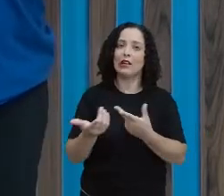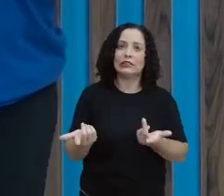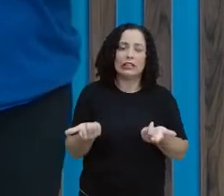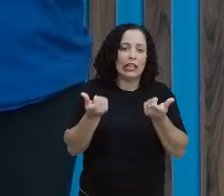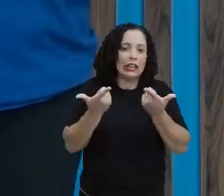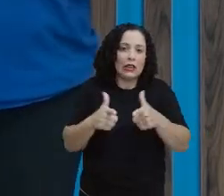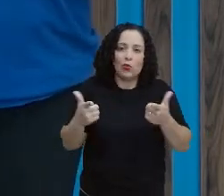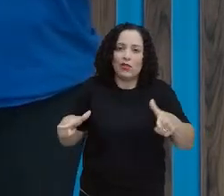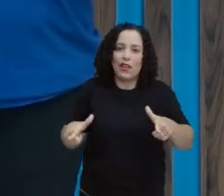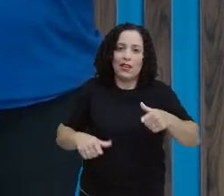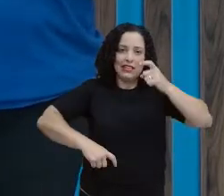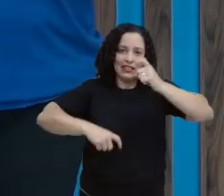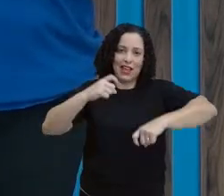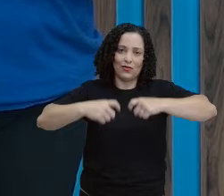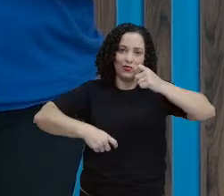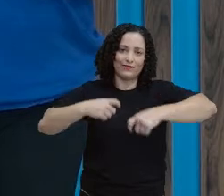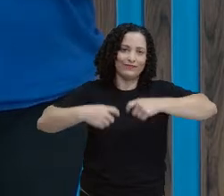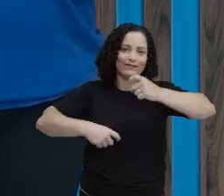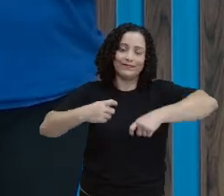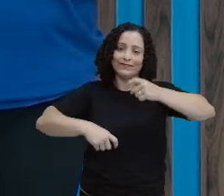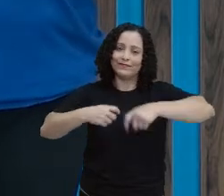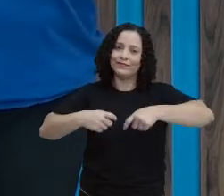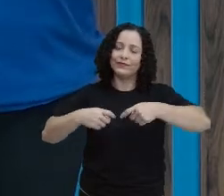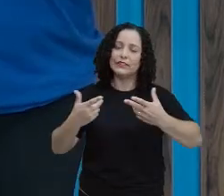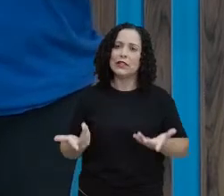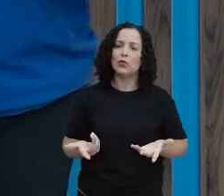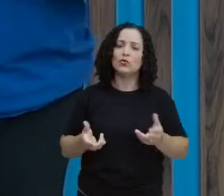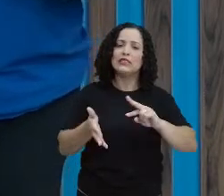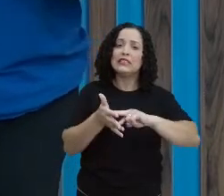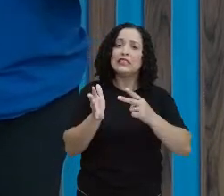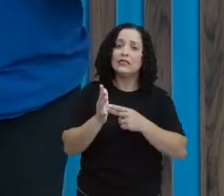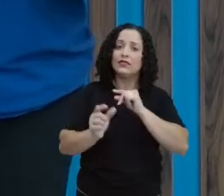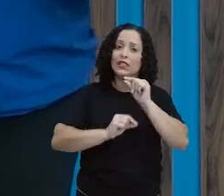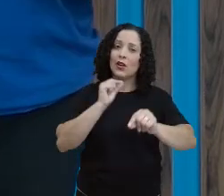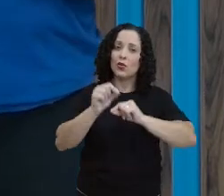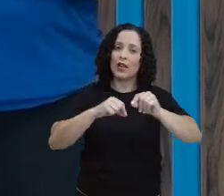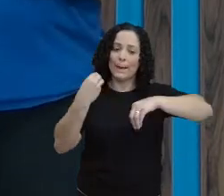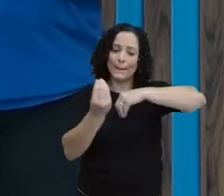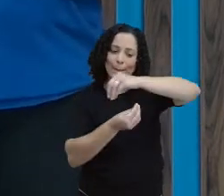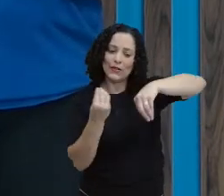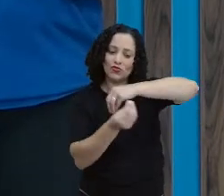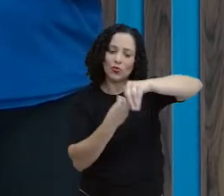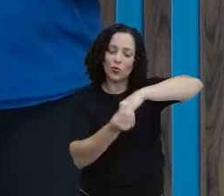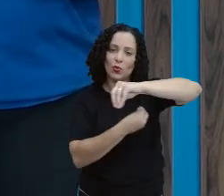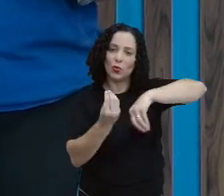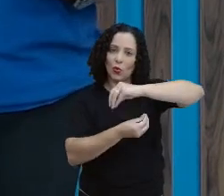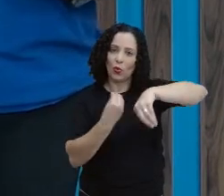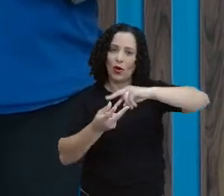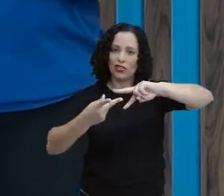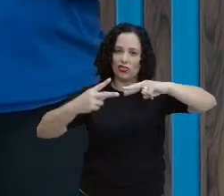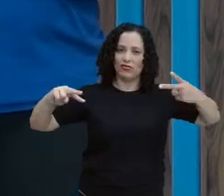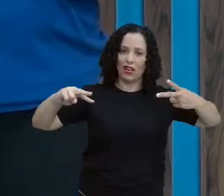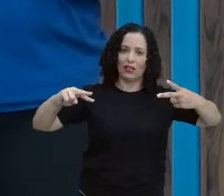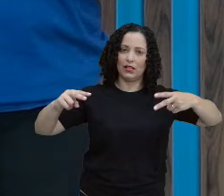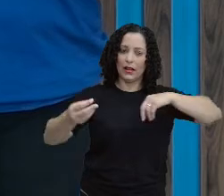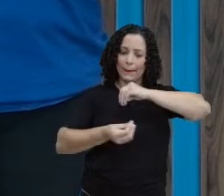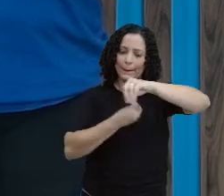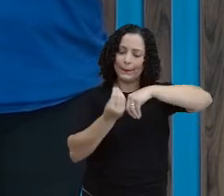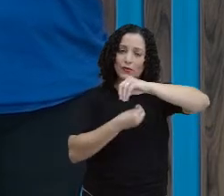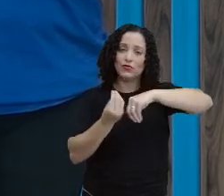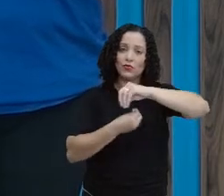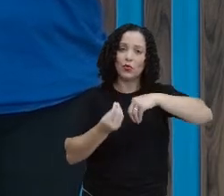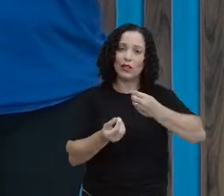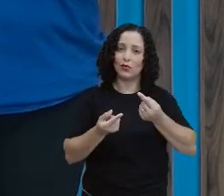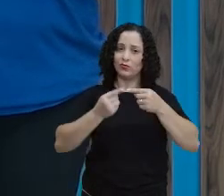envolvendo o sexo. Não envolvendo o sexo quer dizer o quê? A mistura de material genético. É isso que é o sexo, né? No